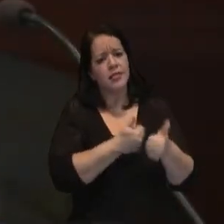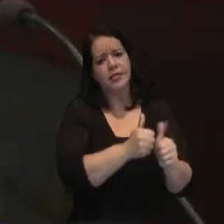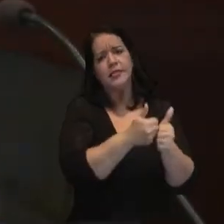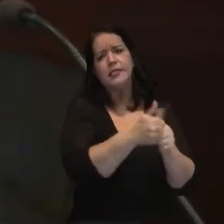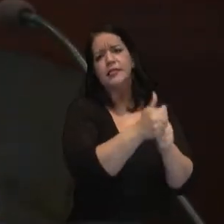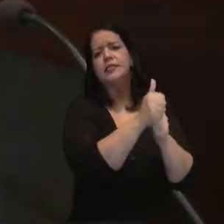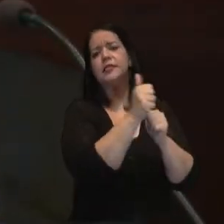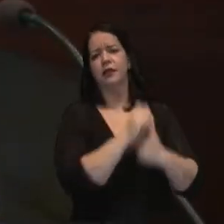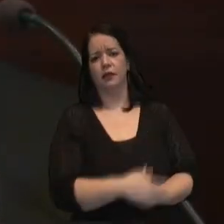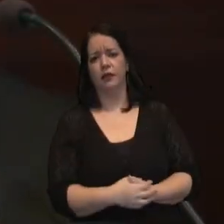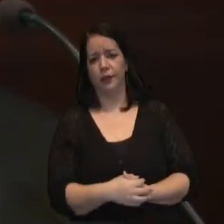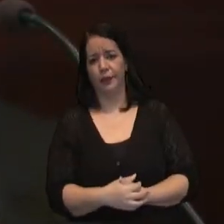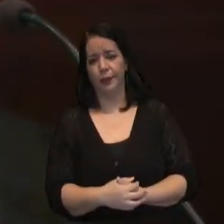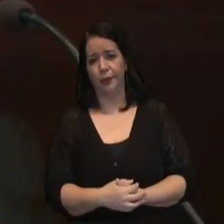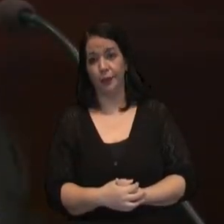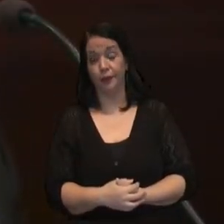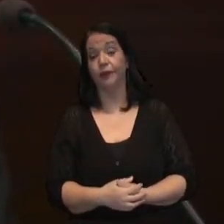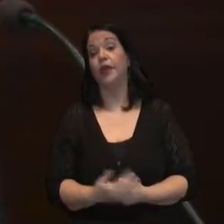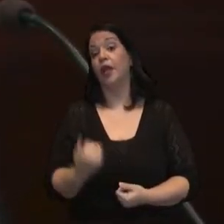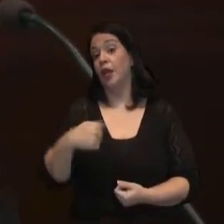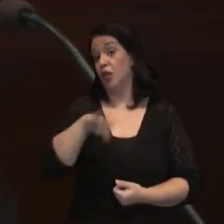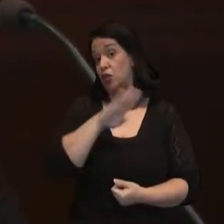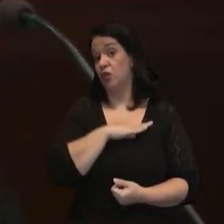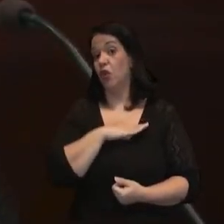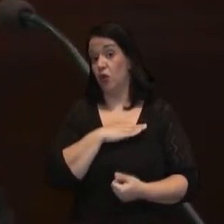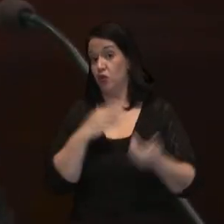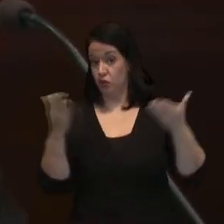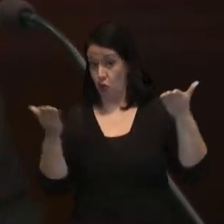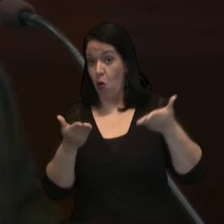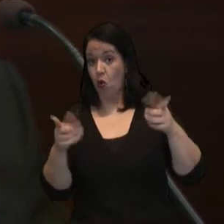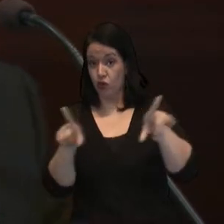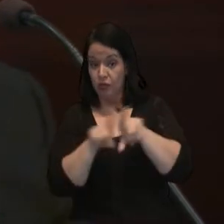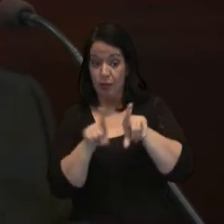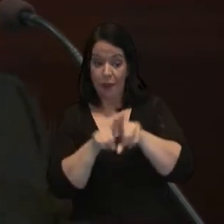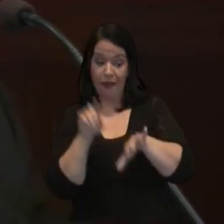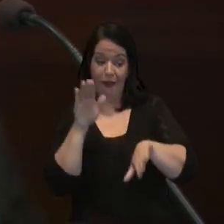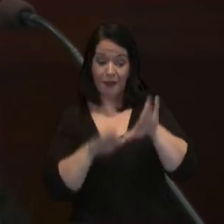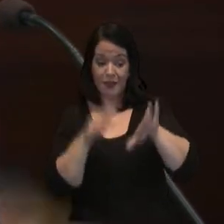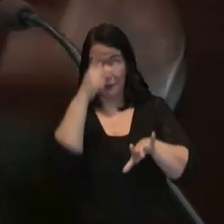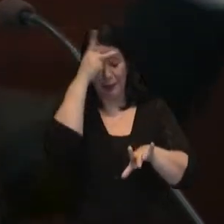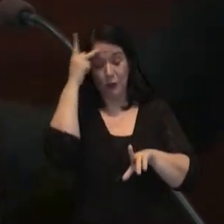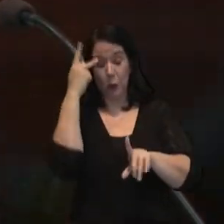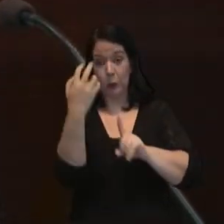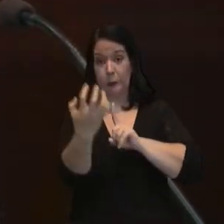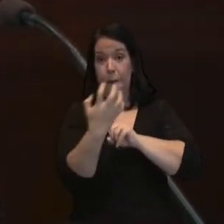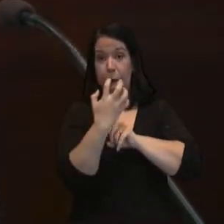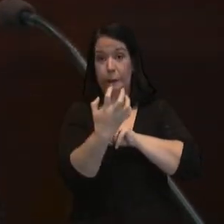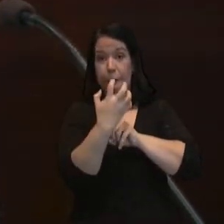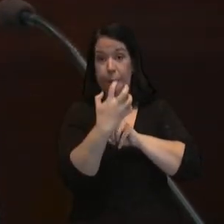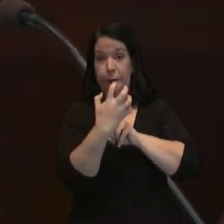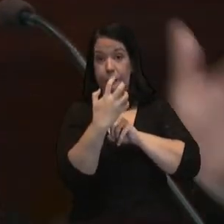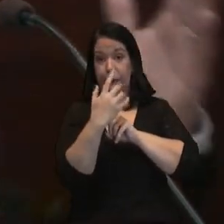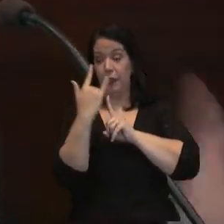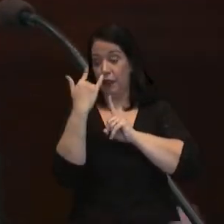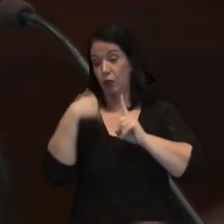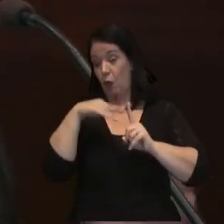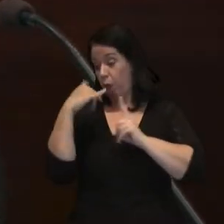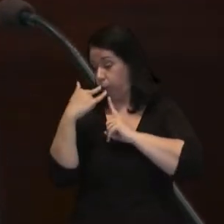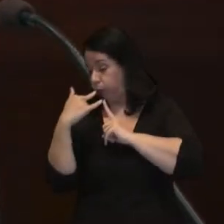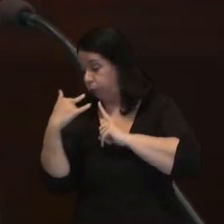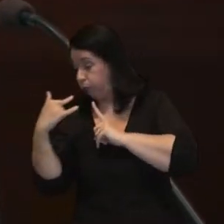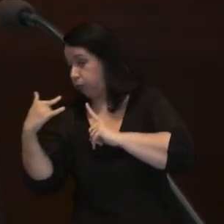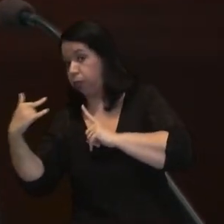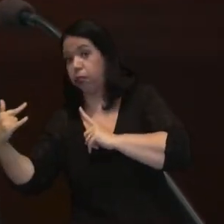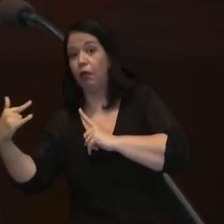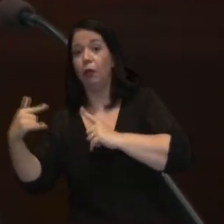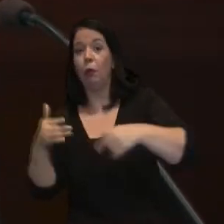somos influenciados para um caminho que não sabemos onde nós queremos chegar. Se a visão estiver turva, pare.